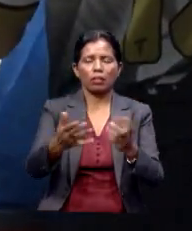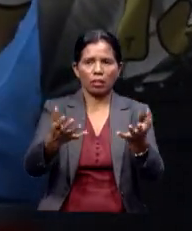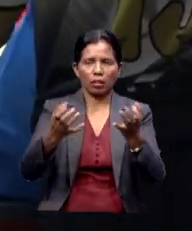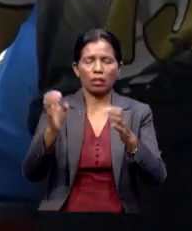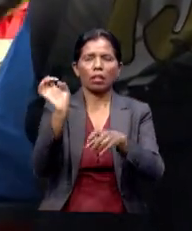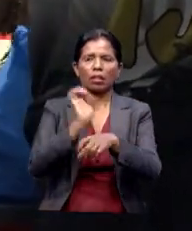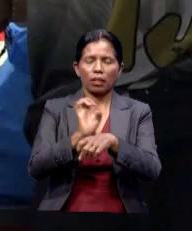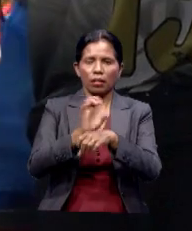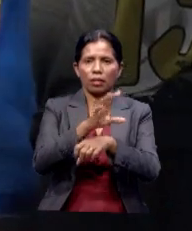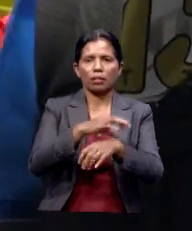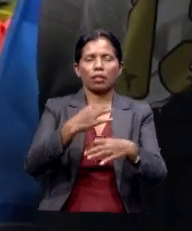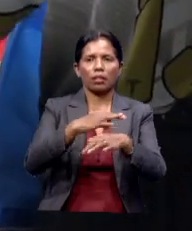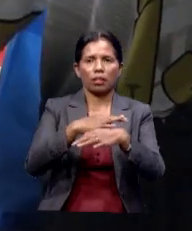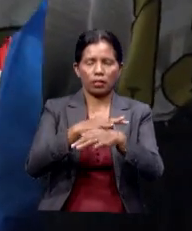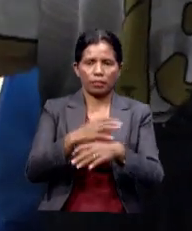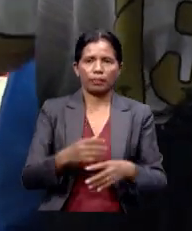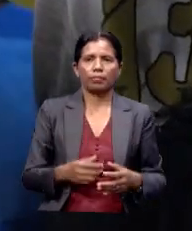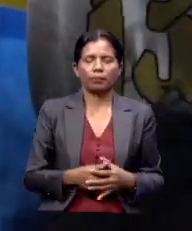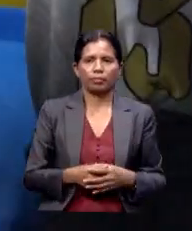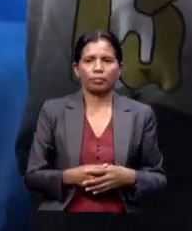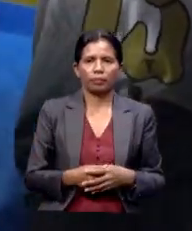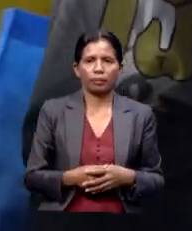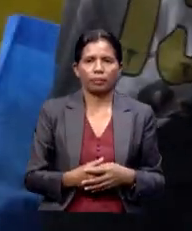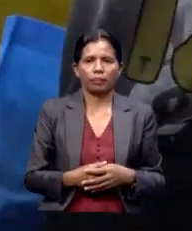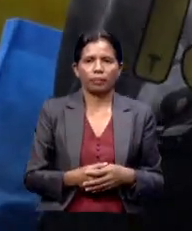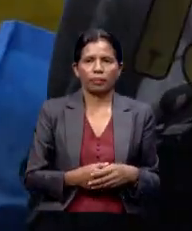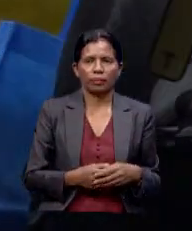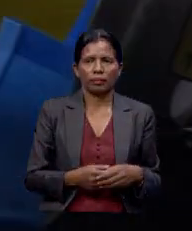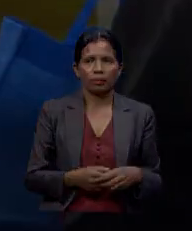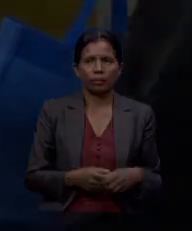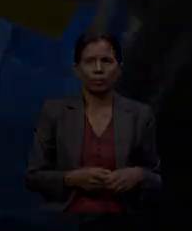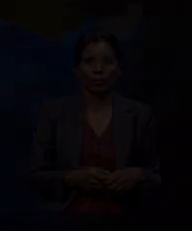econômico no moçadia danosira. Juliana Pereira, Tito Silva, GMN.